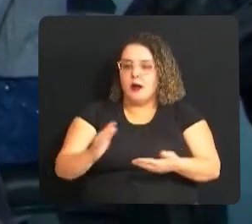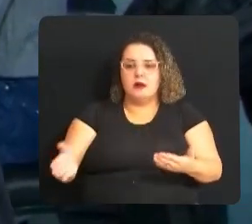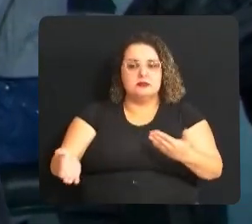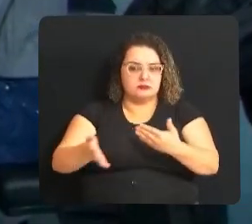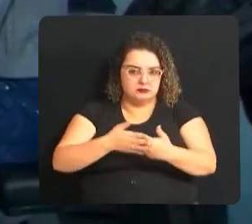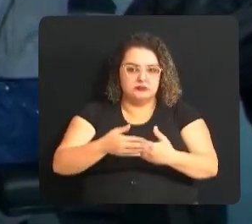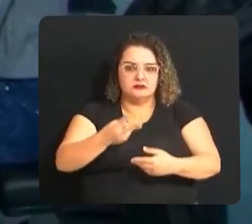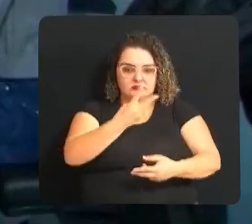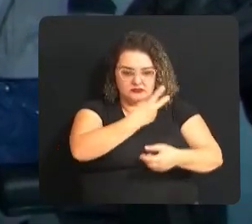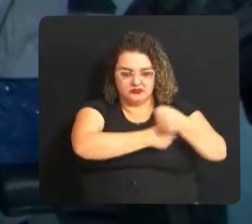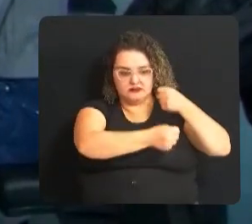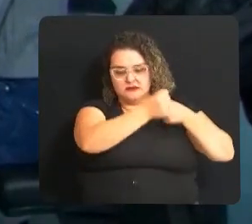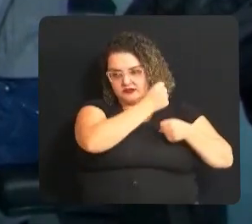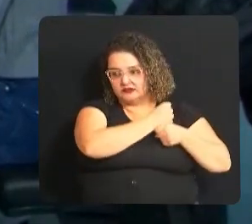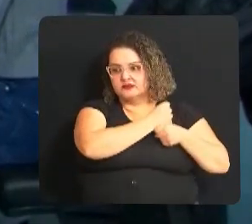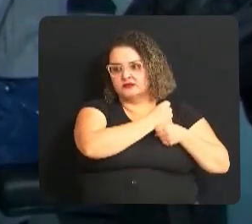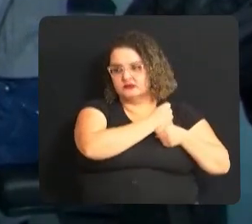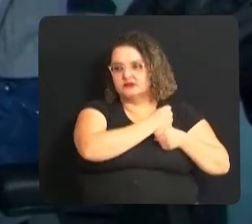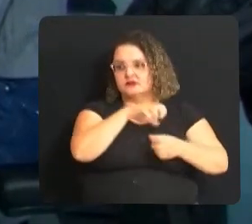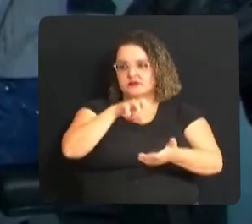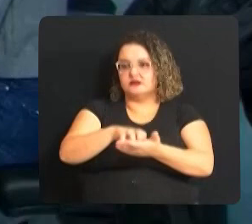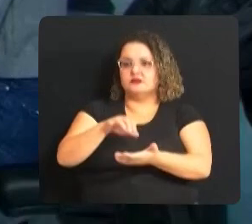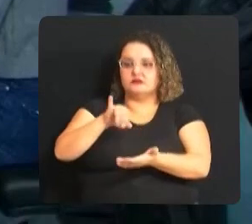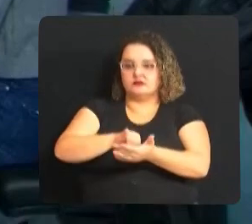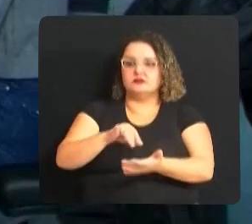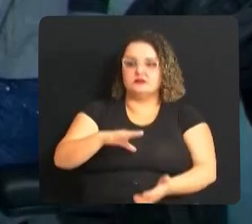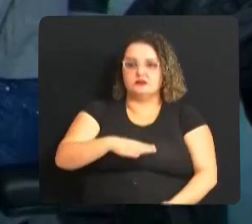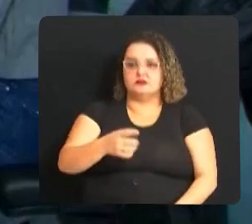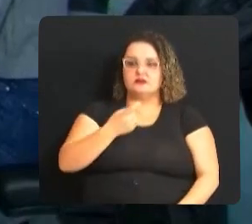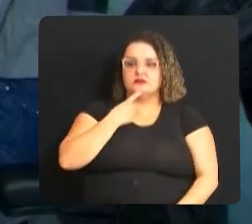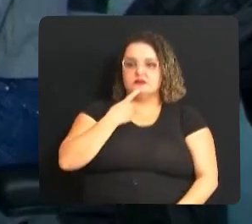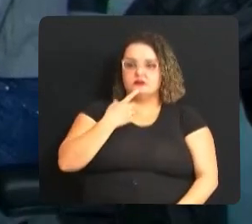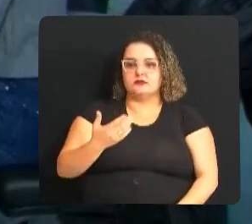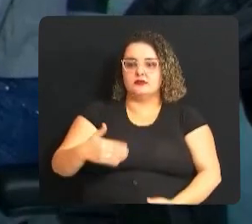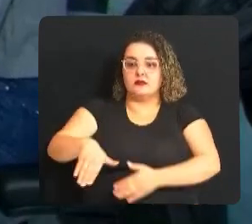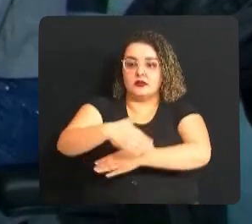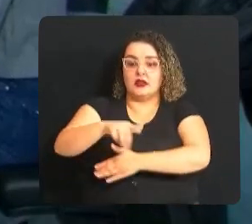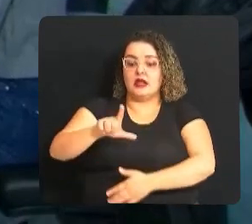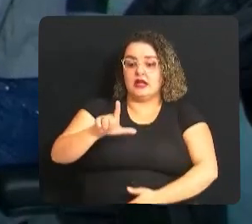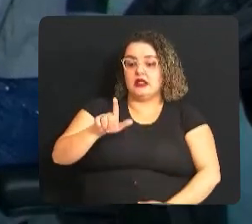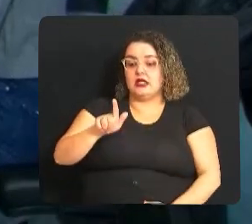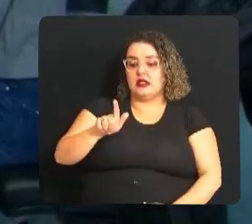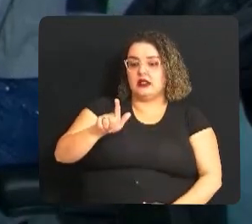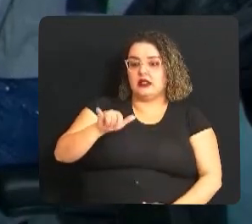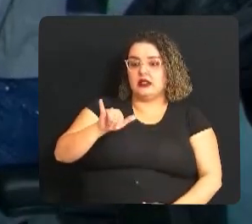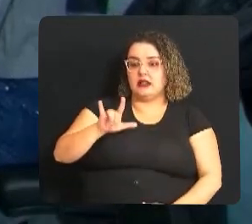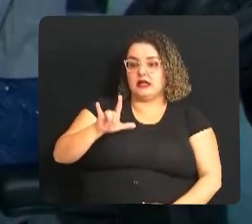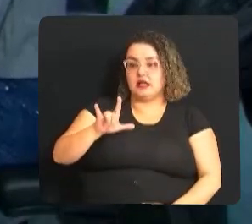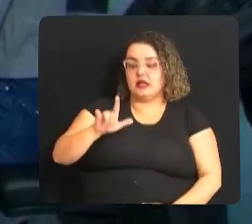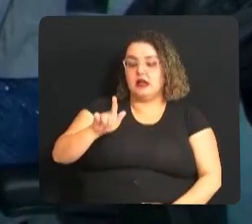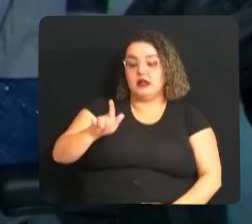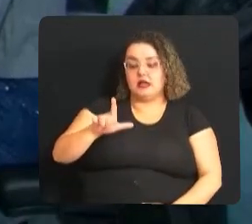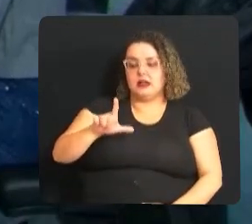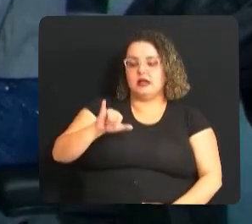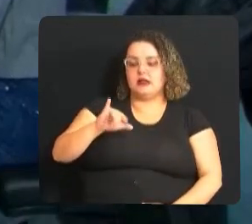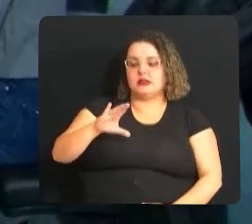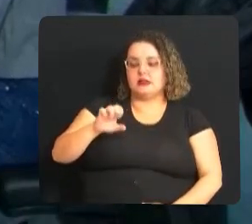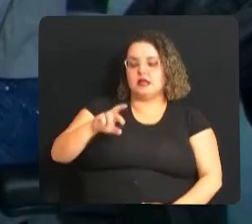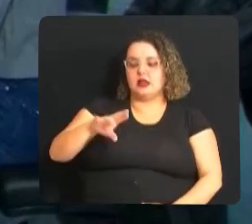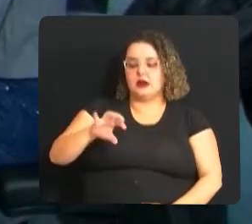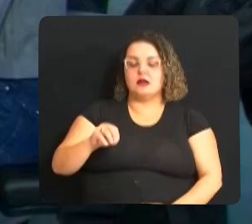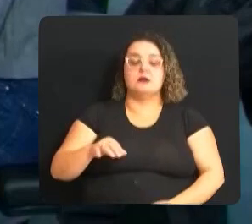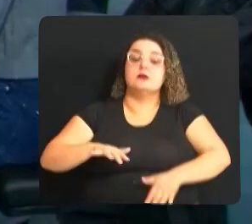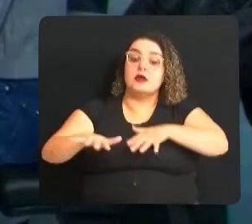poupatempo foi fechado, há 2 anos atrás, no centro de Campinas, mais precisamente na Francisco Grissério, nós